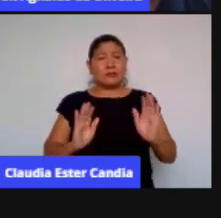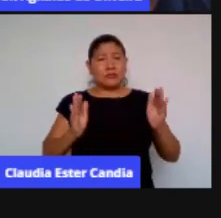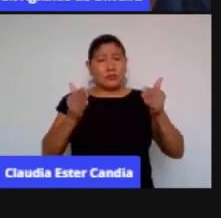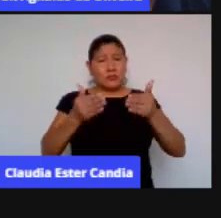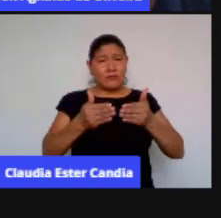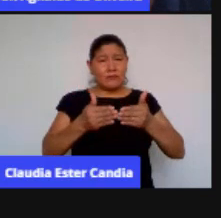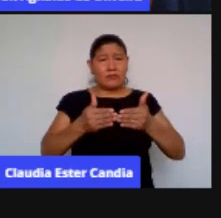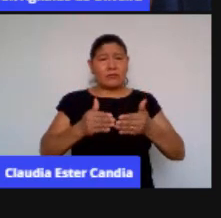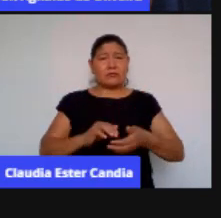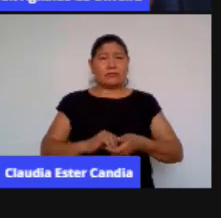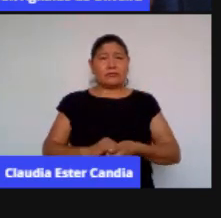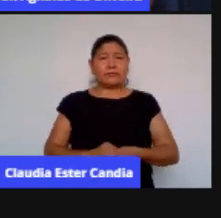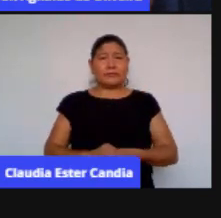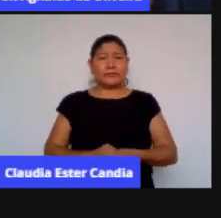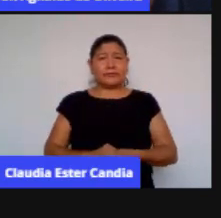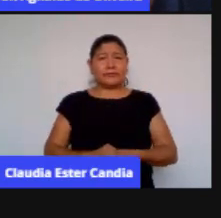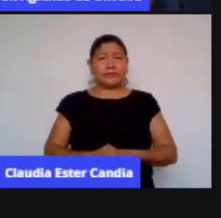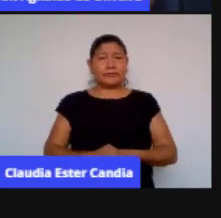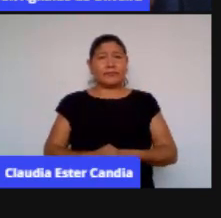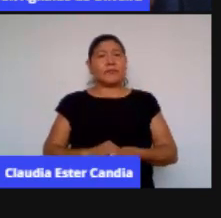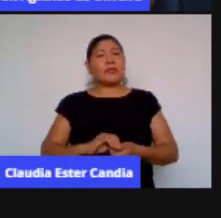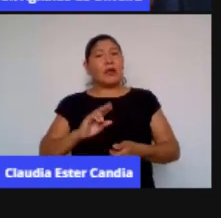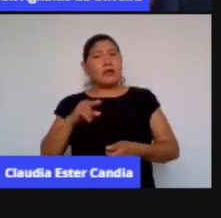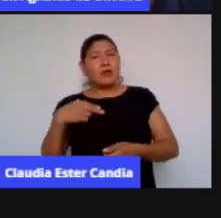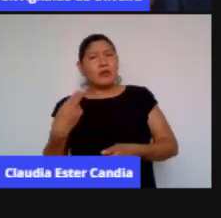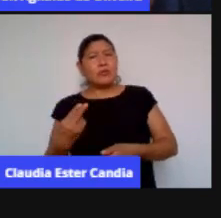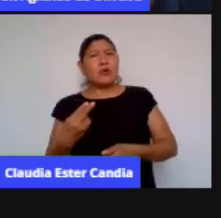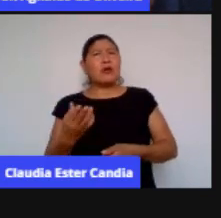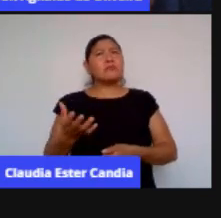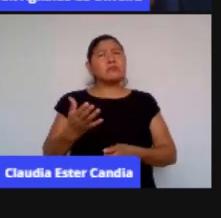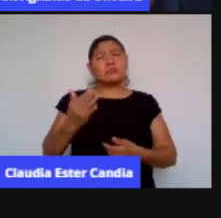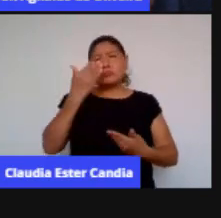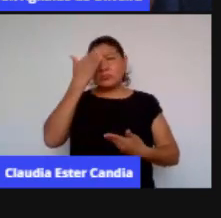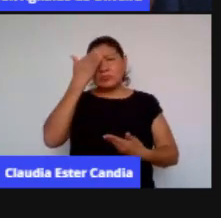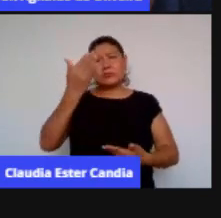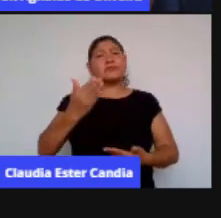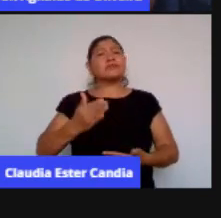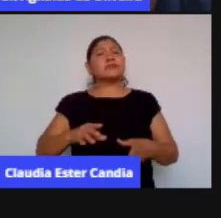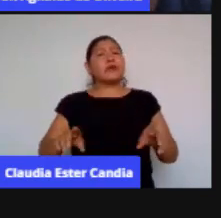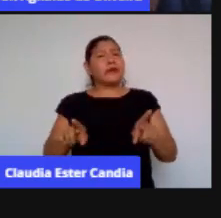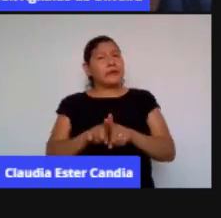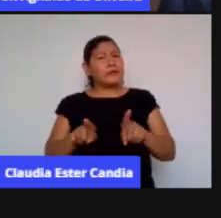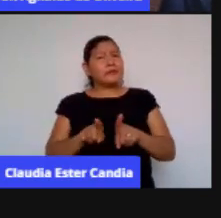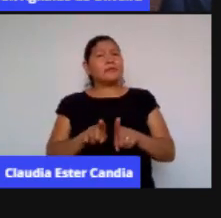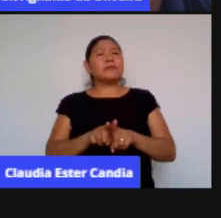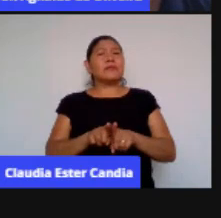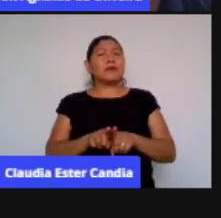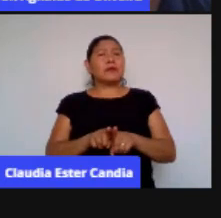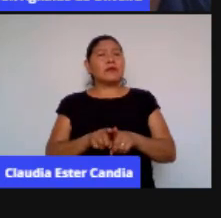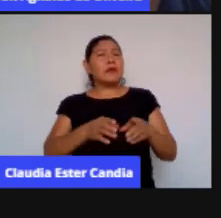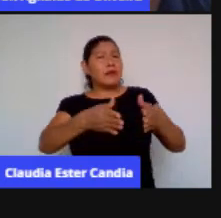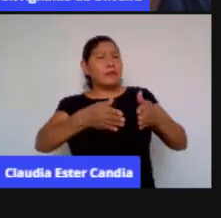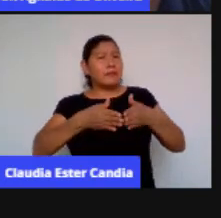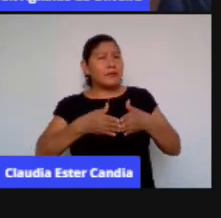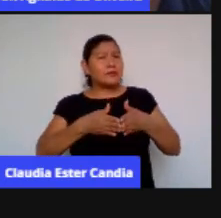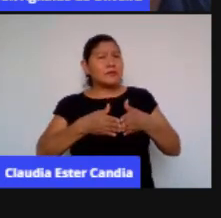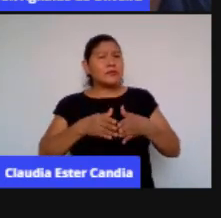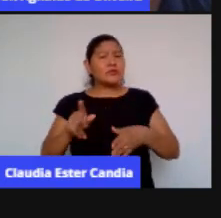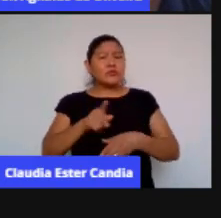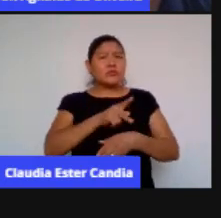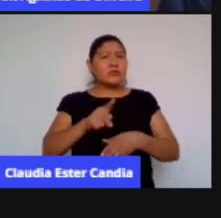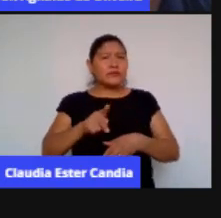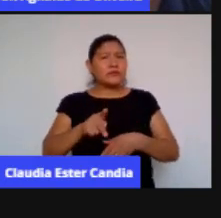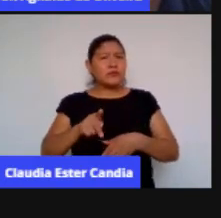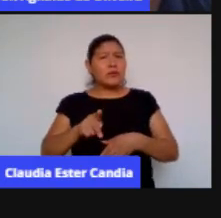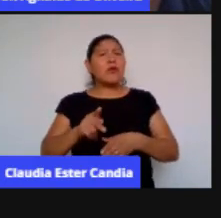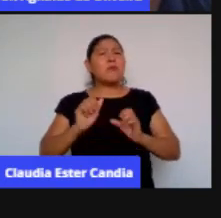isso. E aí só agradecer, né? E aí pedir, né, para que os professores entrem em contato com a